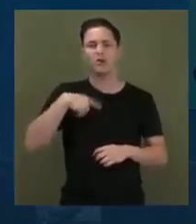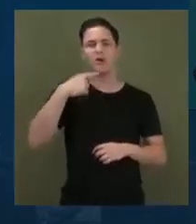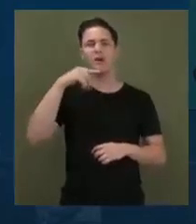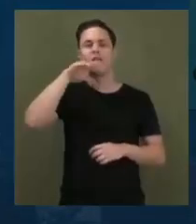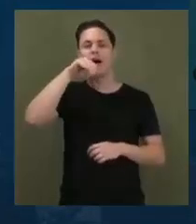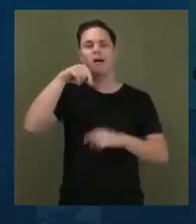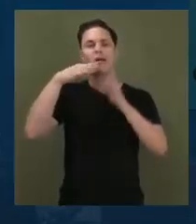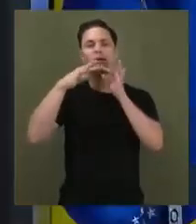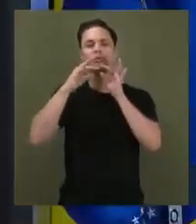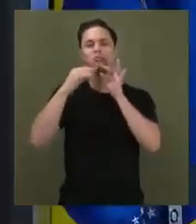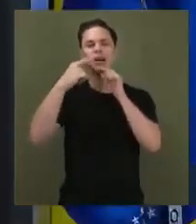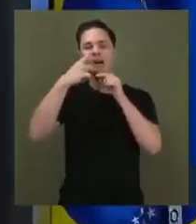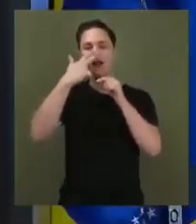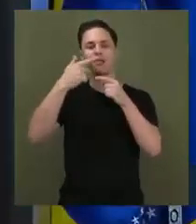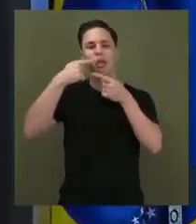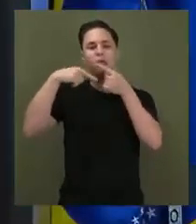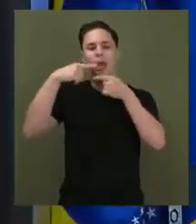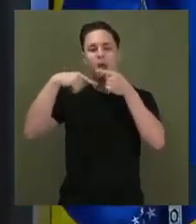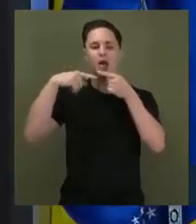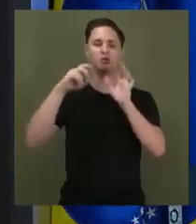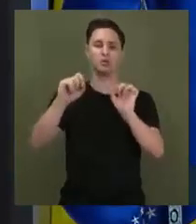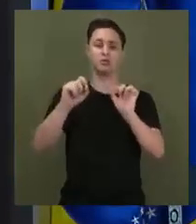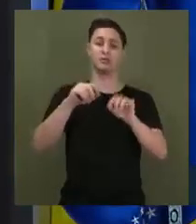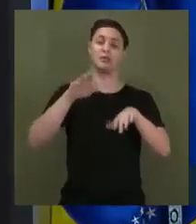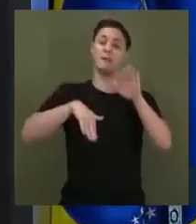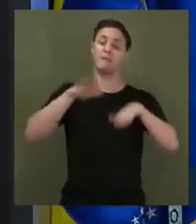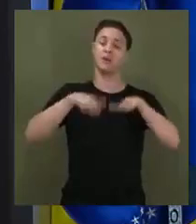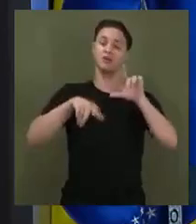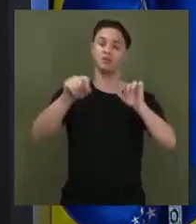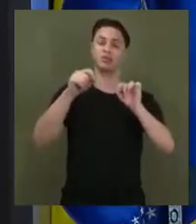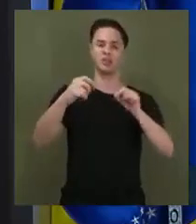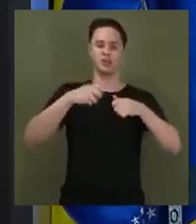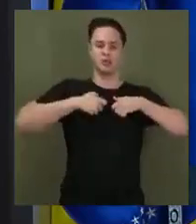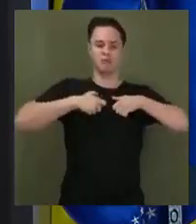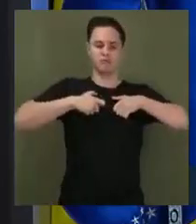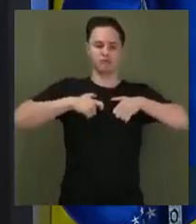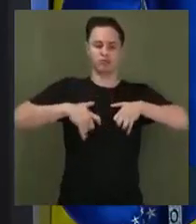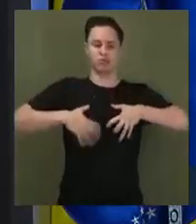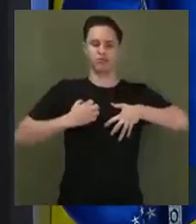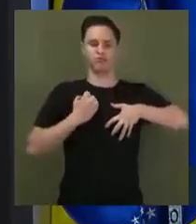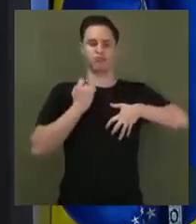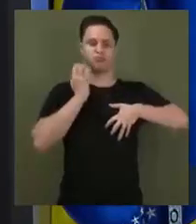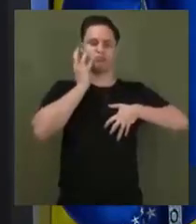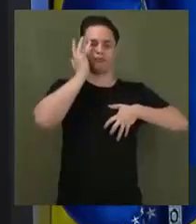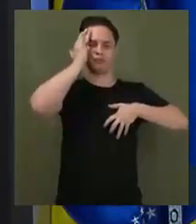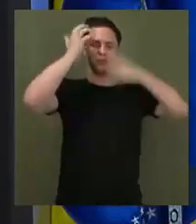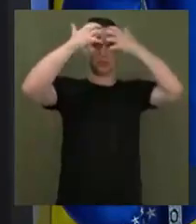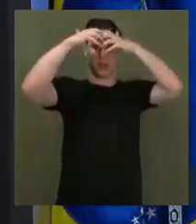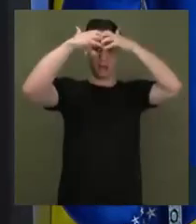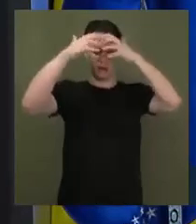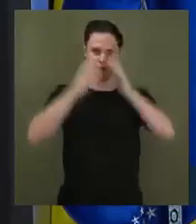graus dessas alterações vão depender da inflamação do endotélio nos vasos cerebrais.